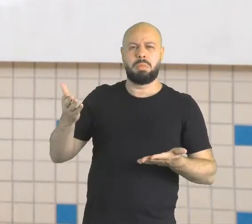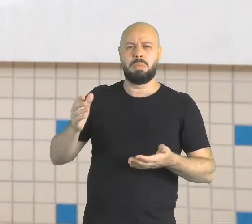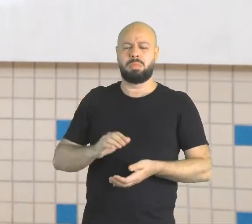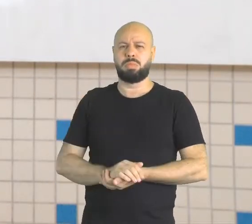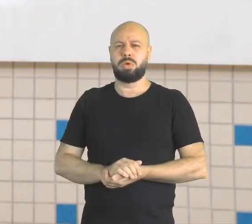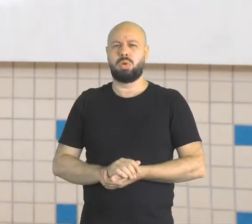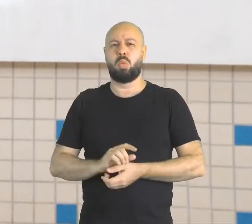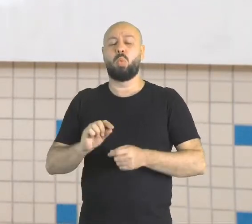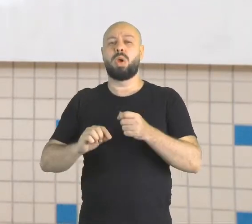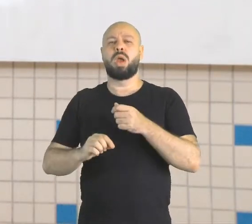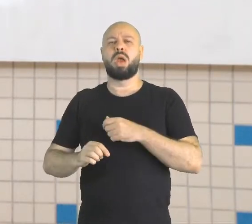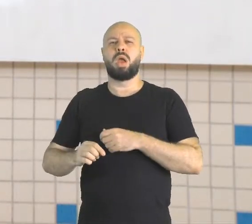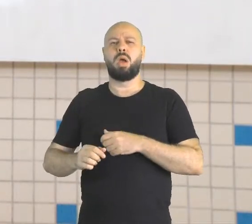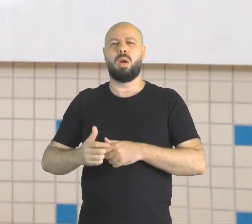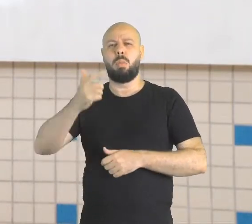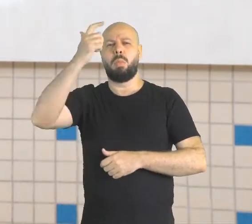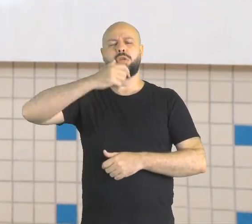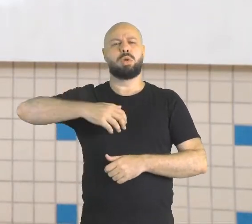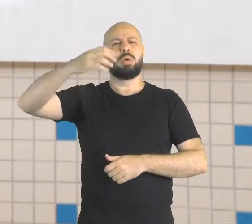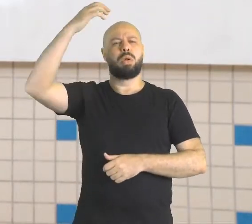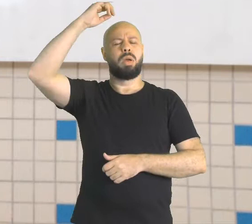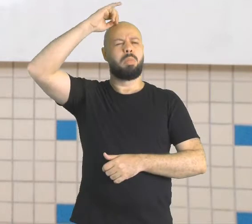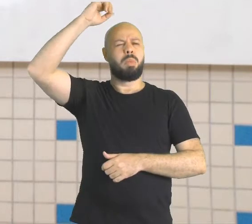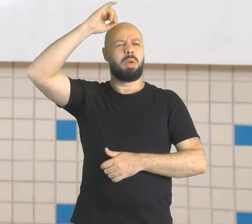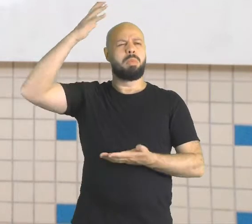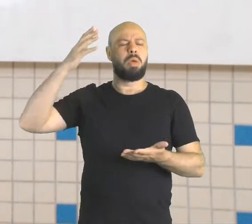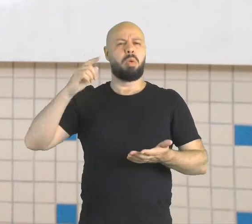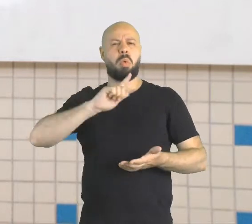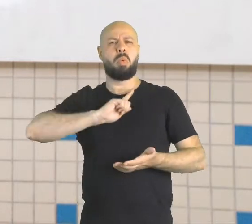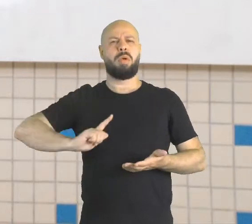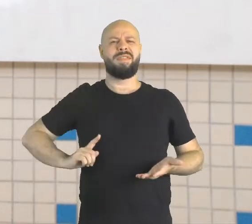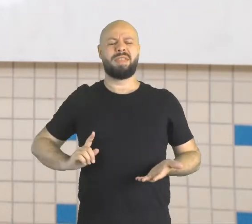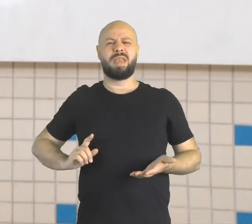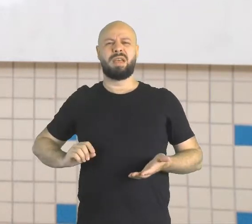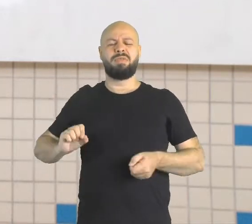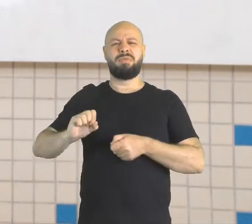os imperadores, a nossa política, os nossos governantes fizeram